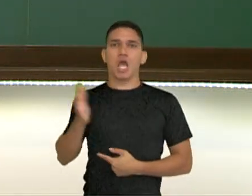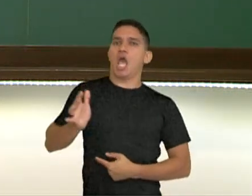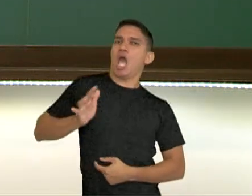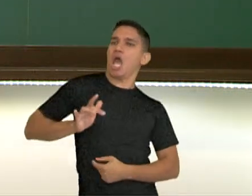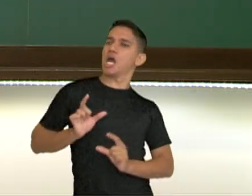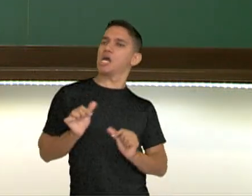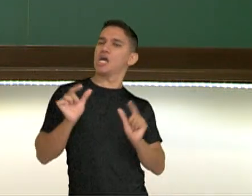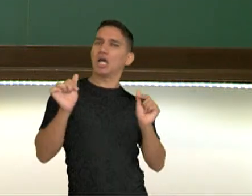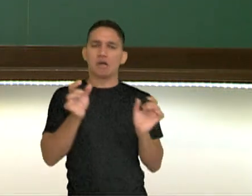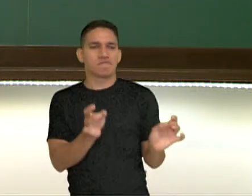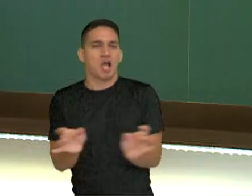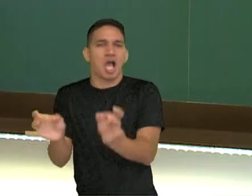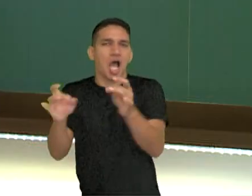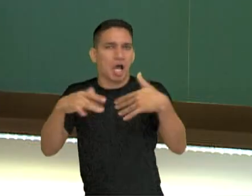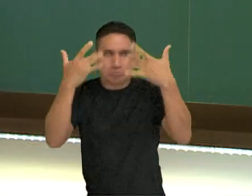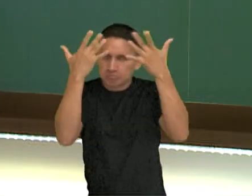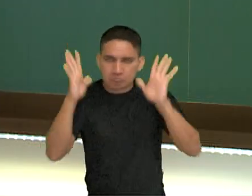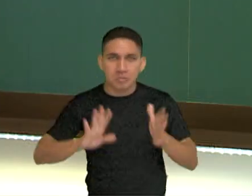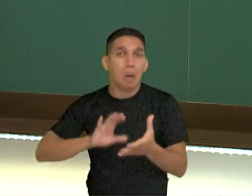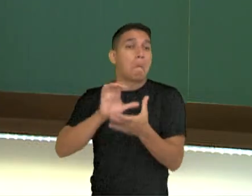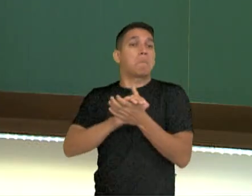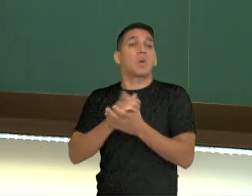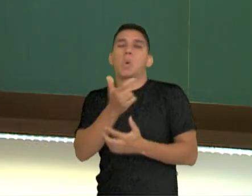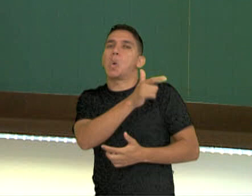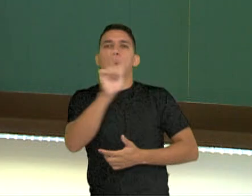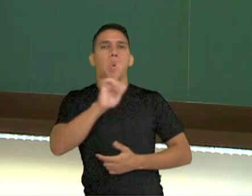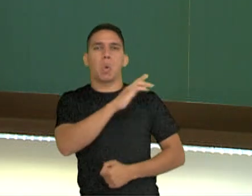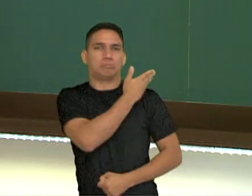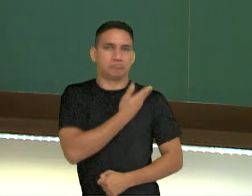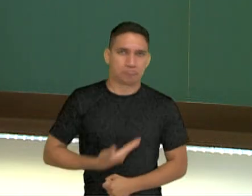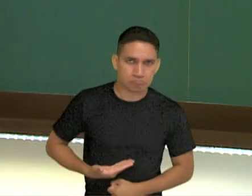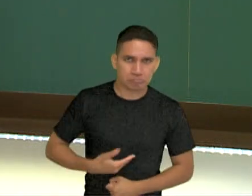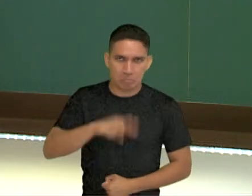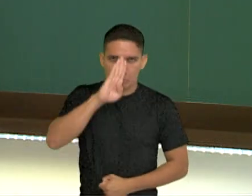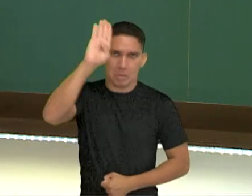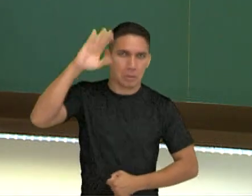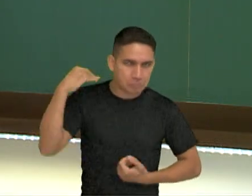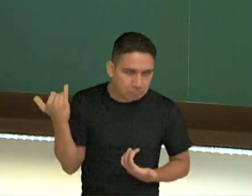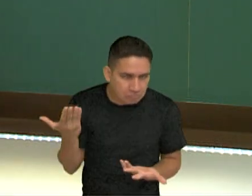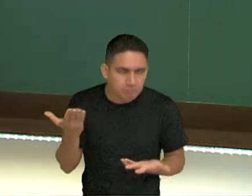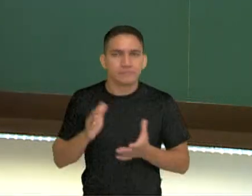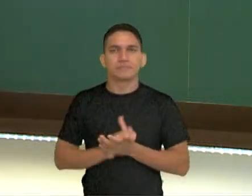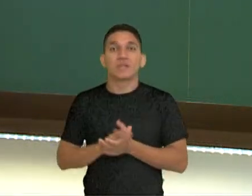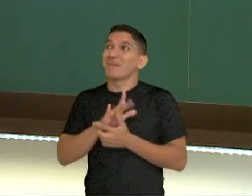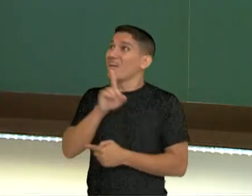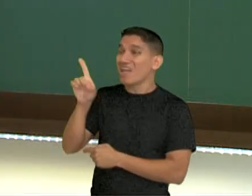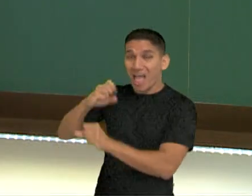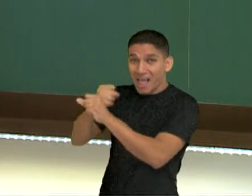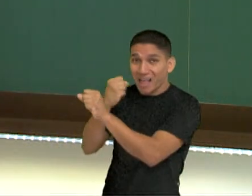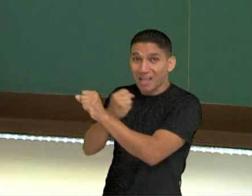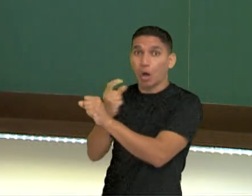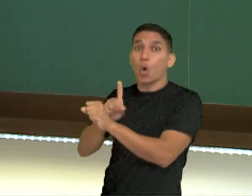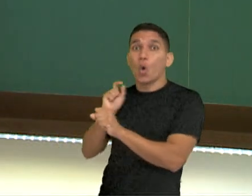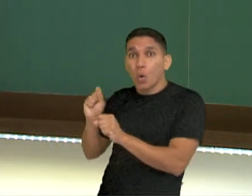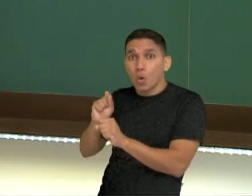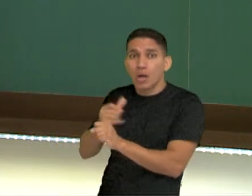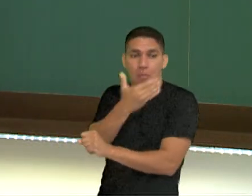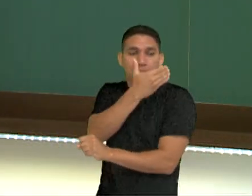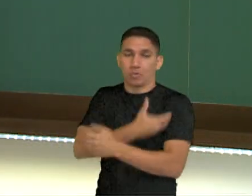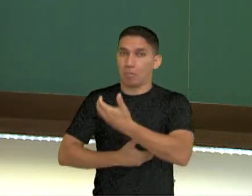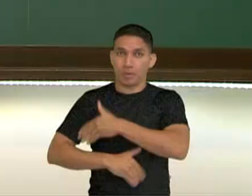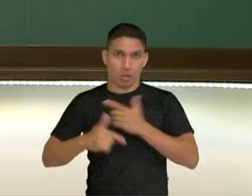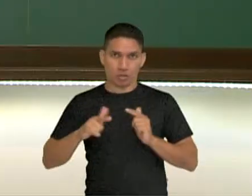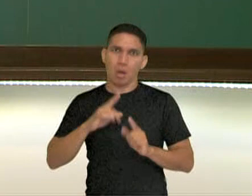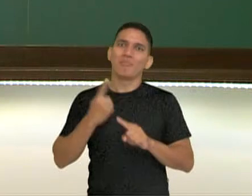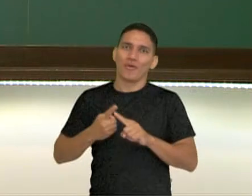um comerciante, talvez a esposa de algum governante da cidade. Mas essa estátua aqui, apesar de estar sem seus braços, que